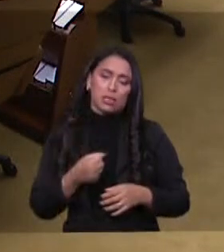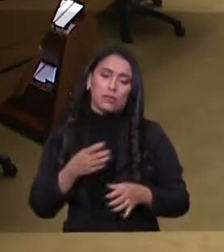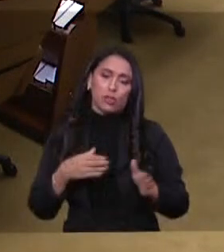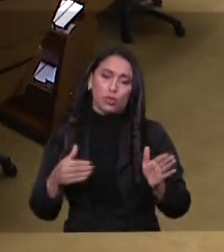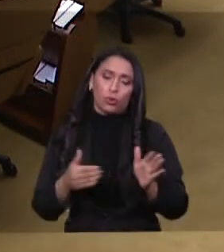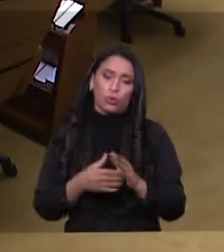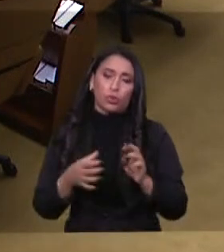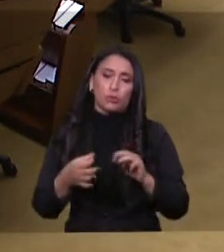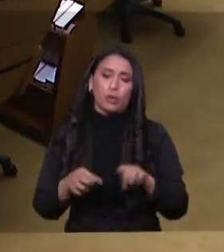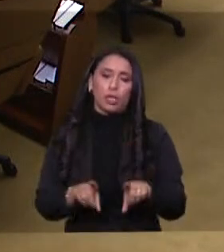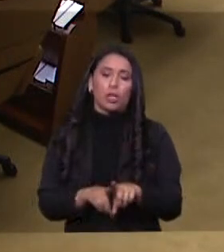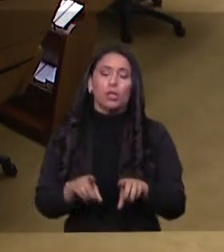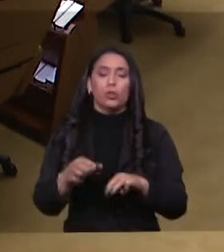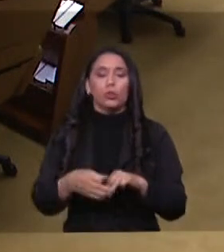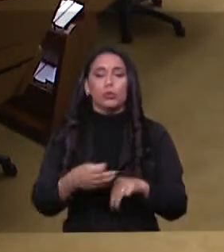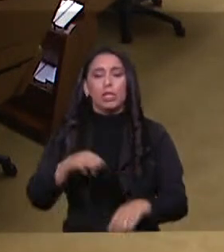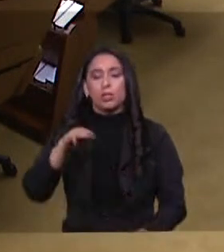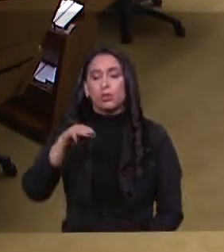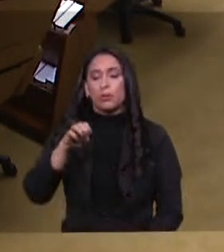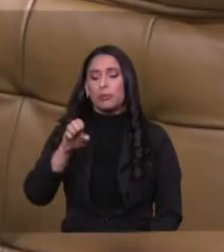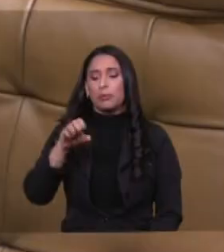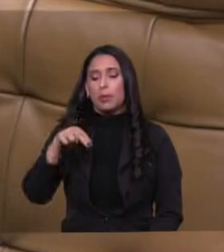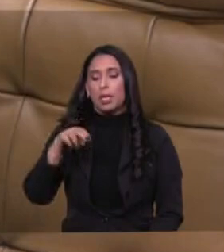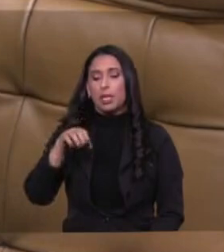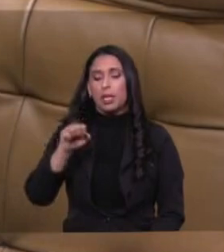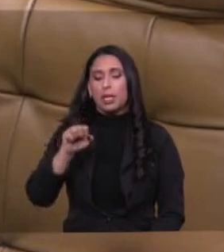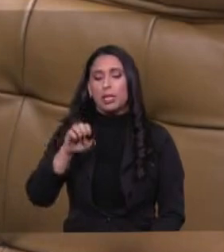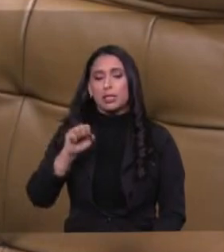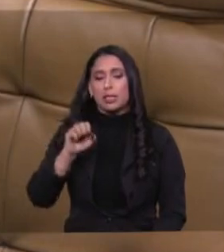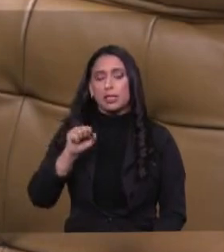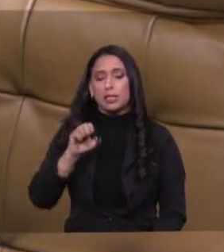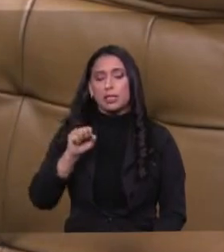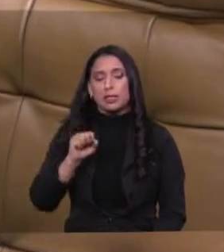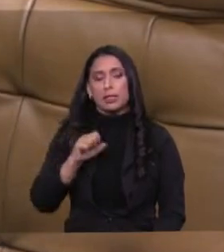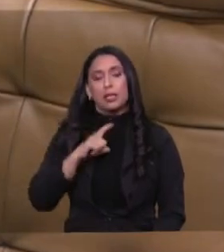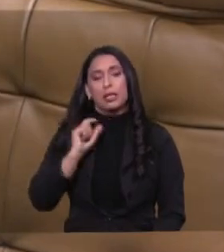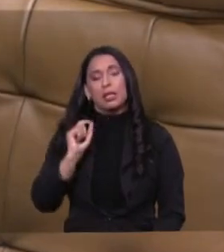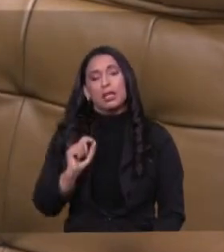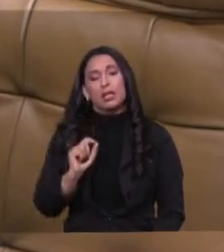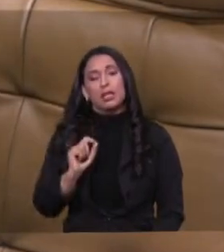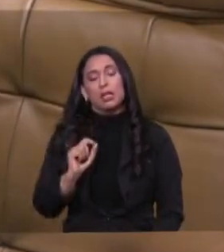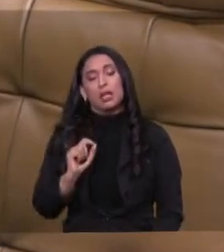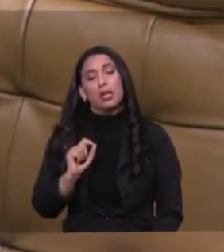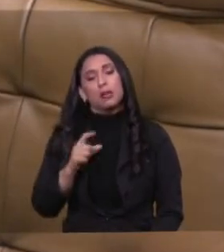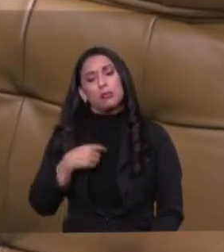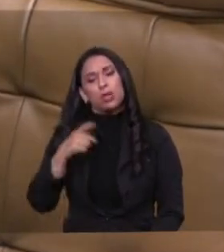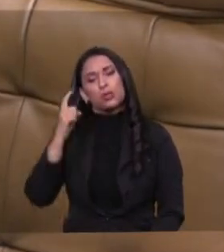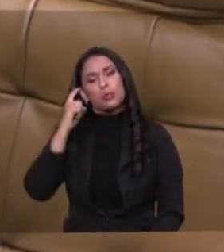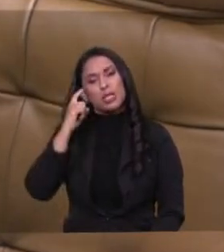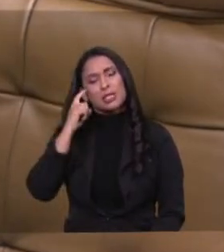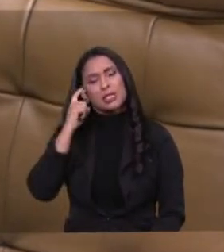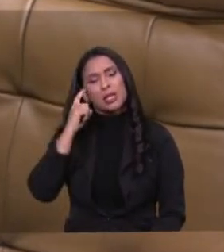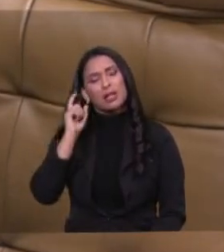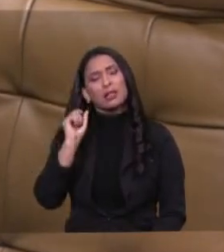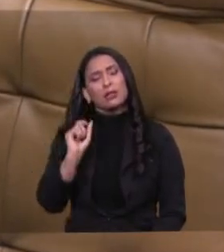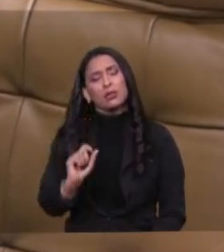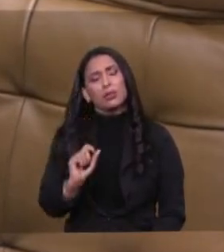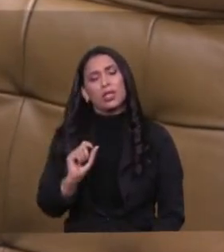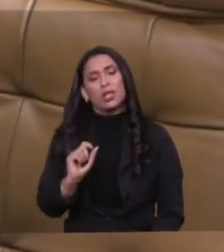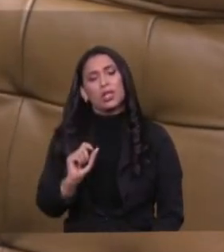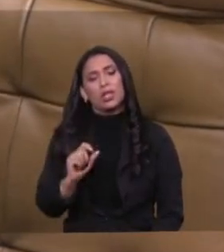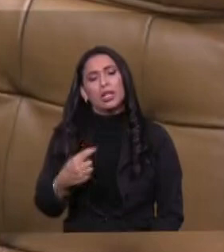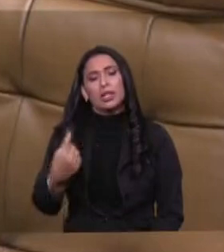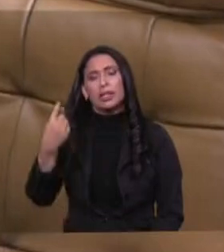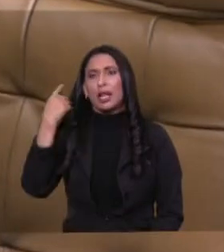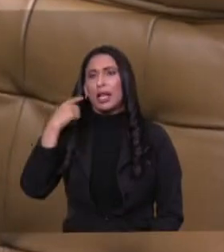sobretudo do ministro Gilmar Mendes, ministro Menezes, do STF. Direito de saudosa memória, pode achar, ministro Fachin, que nós